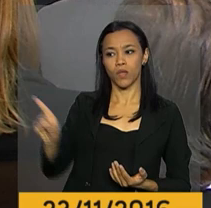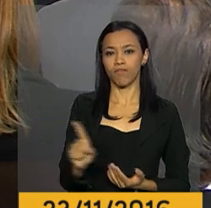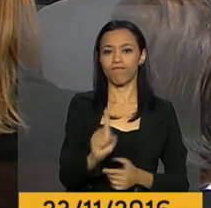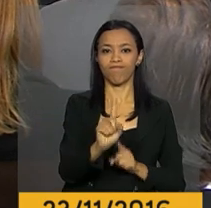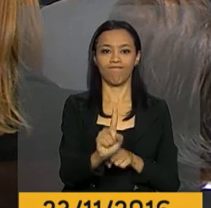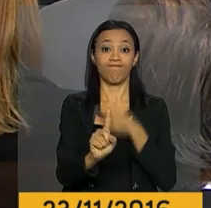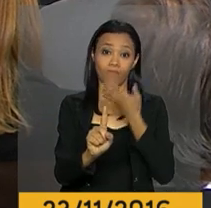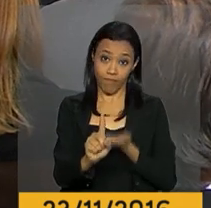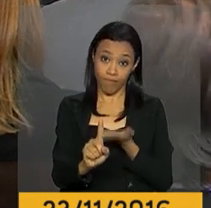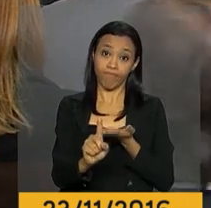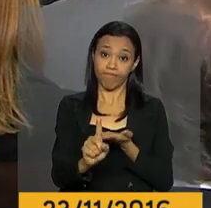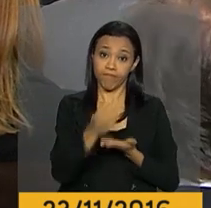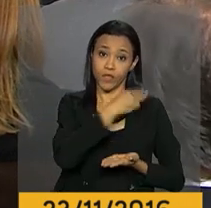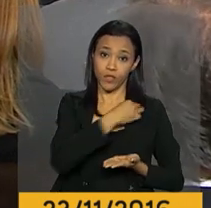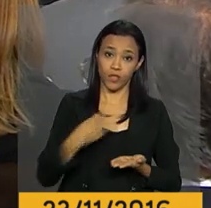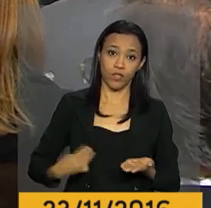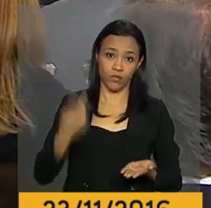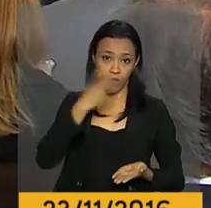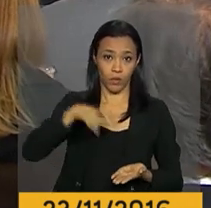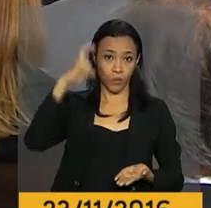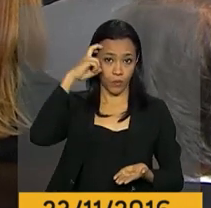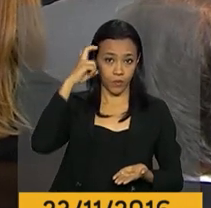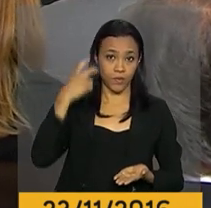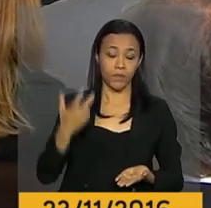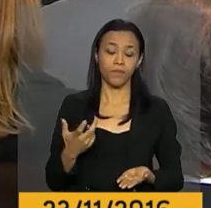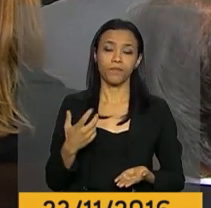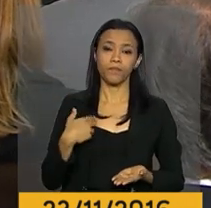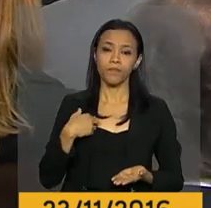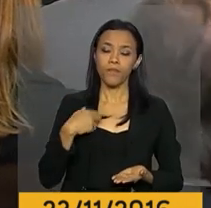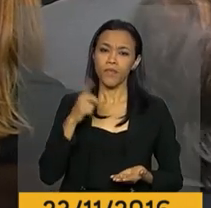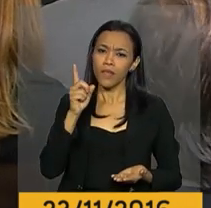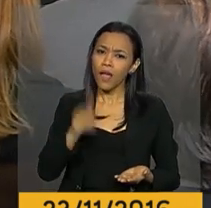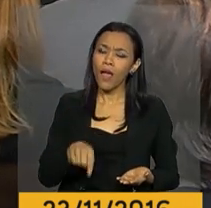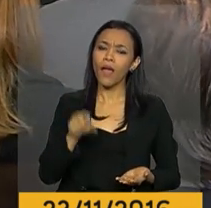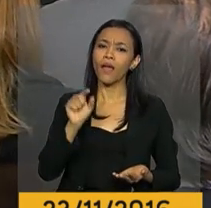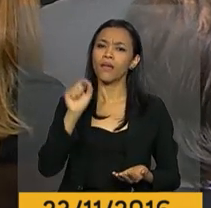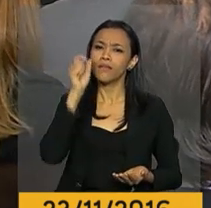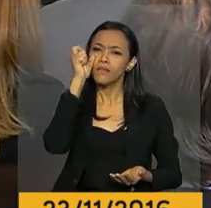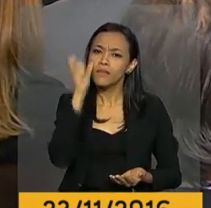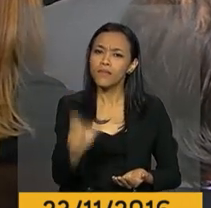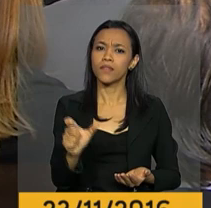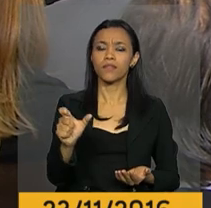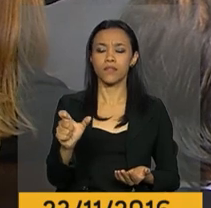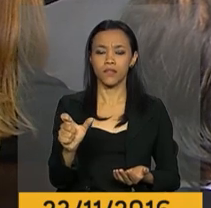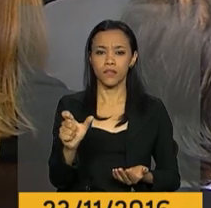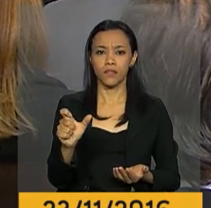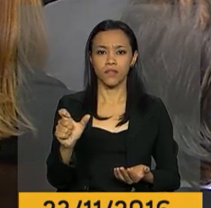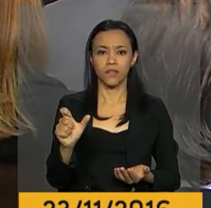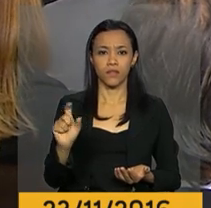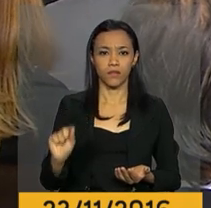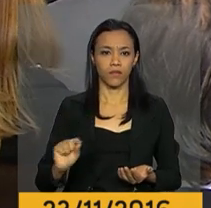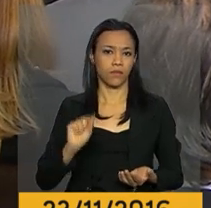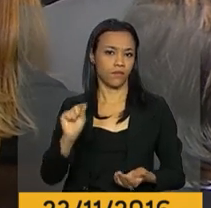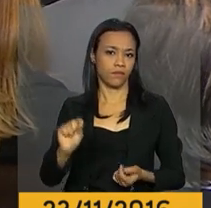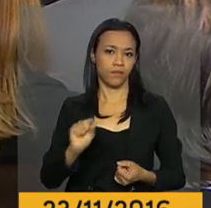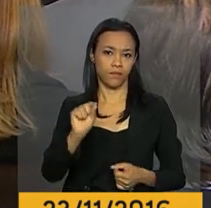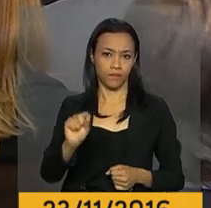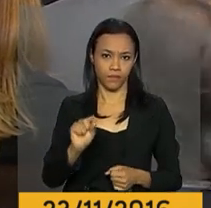cultura e é interessante o efeito greca é interessante como